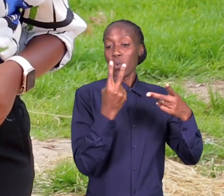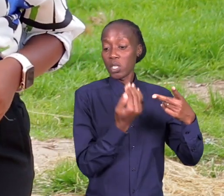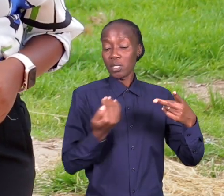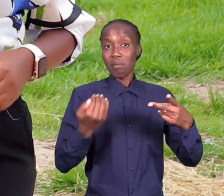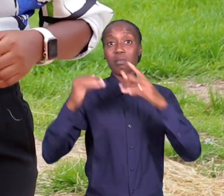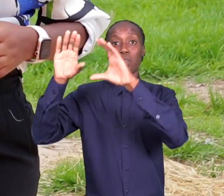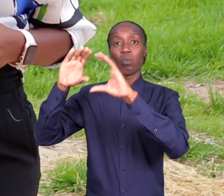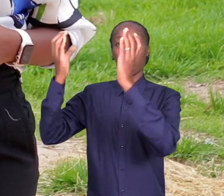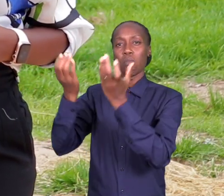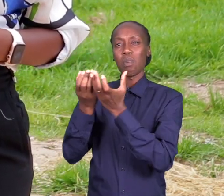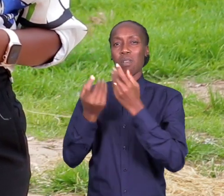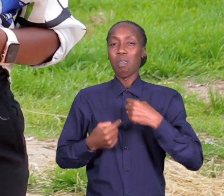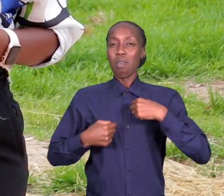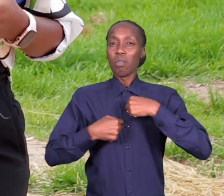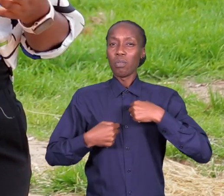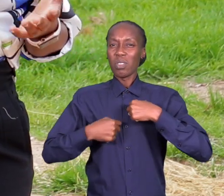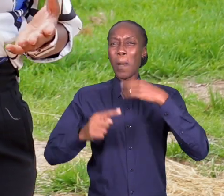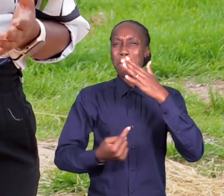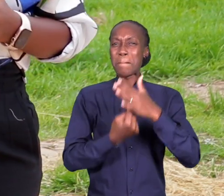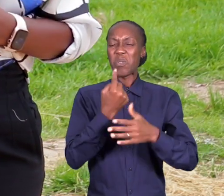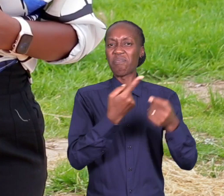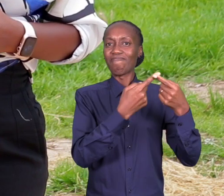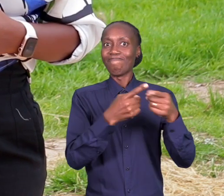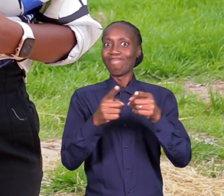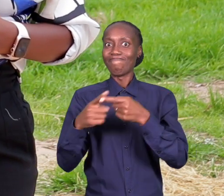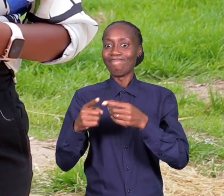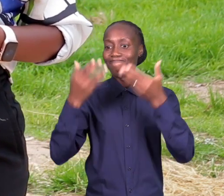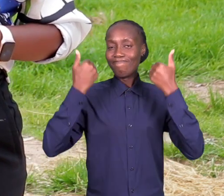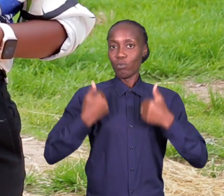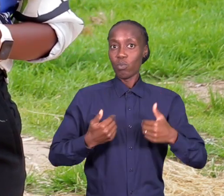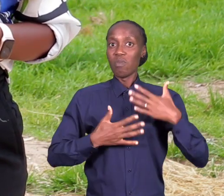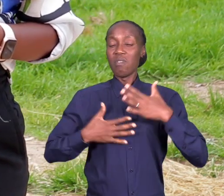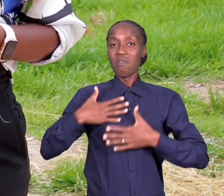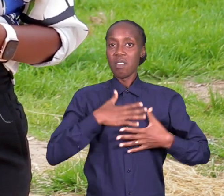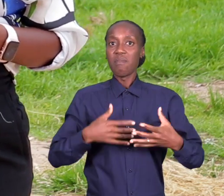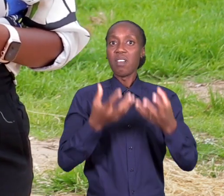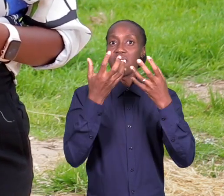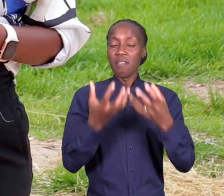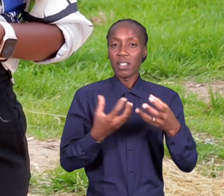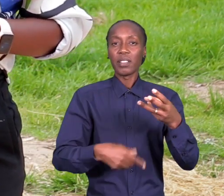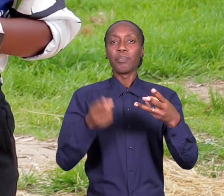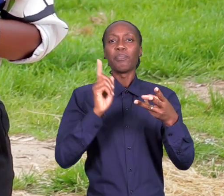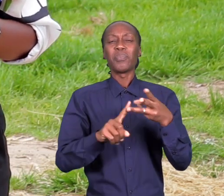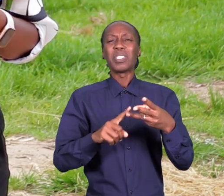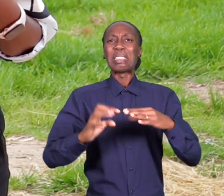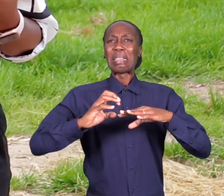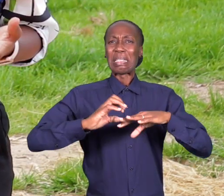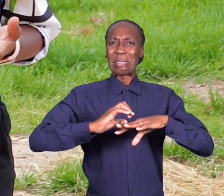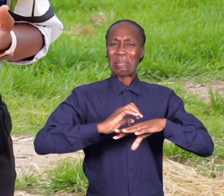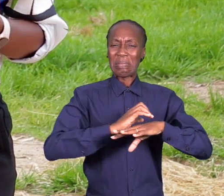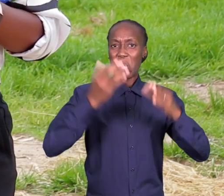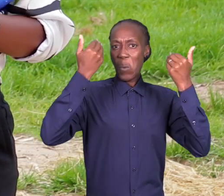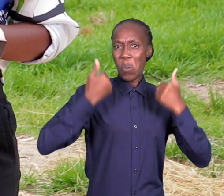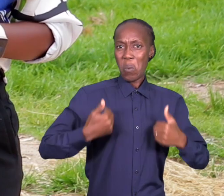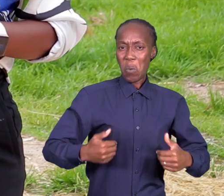uma em cada duas crianças em todo o mundo sofre de deficiências de micronutrientes essenciais. As infecções por